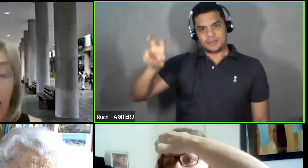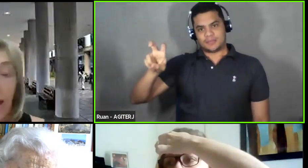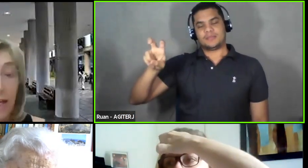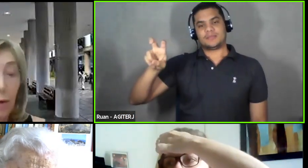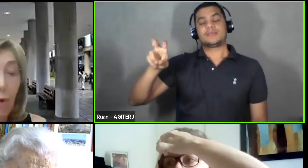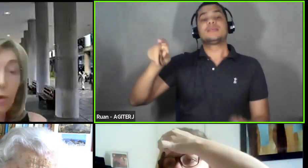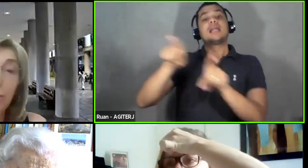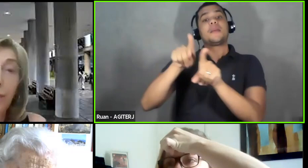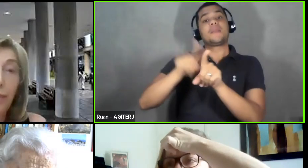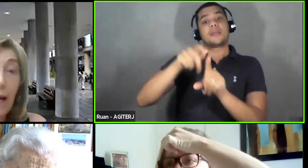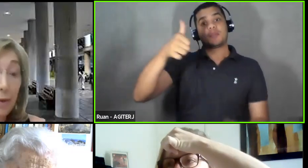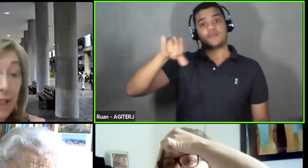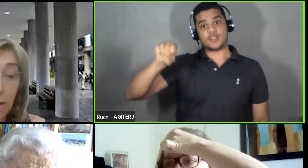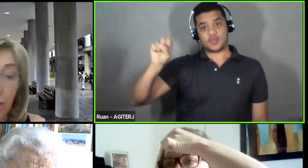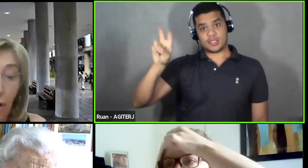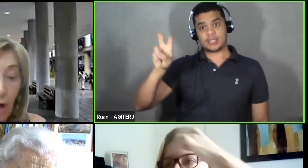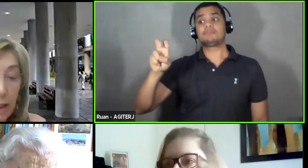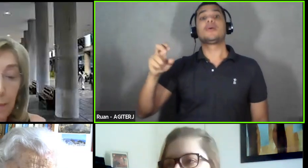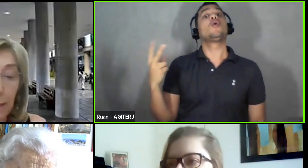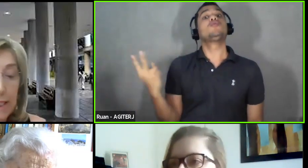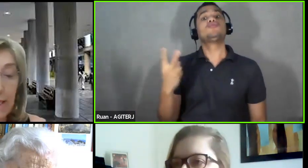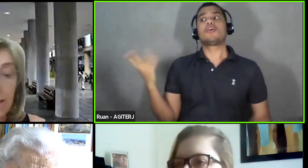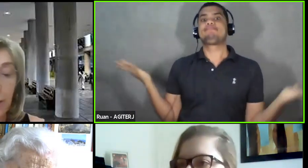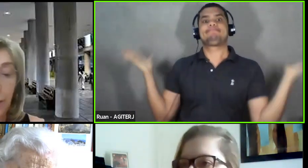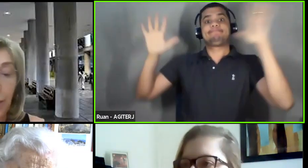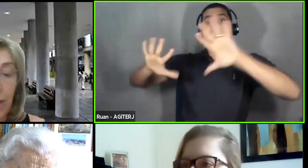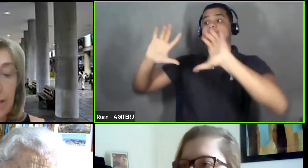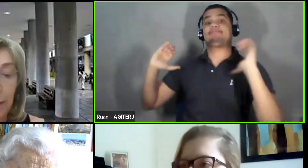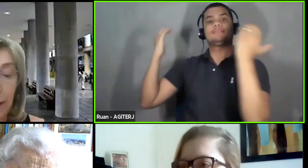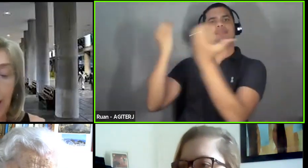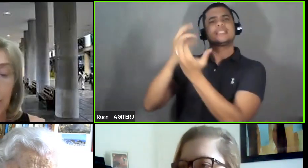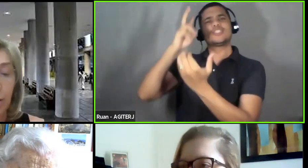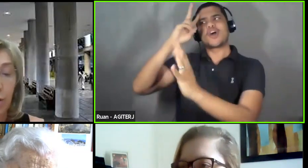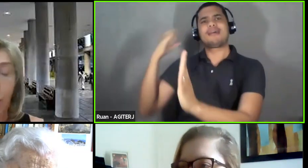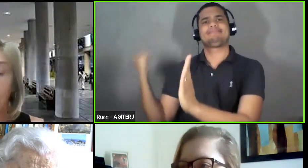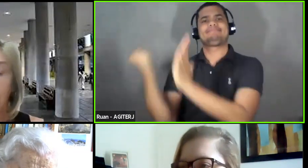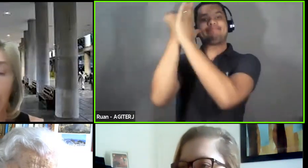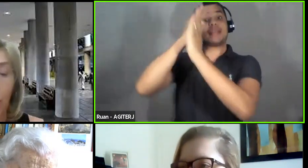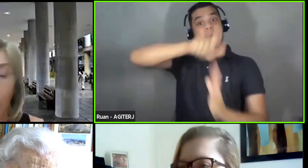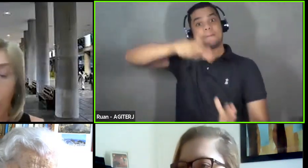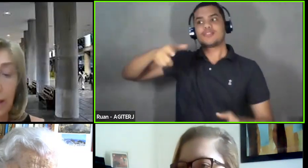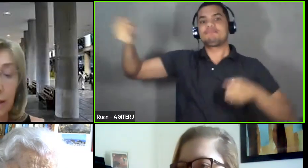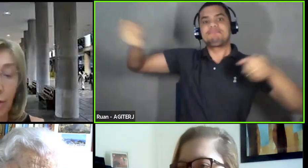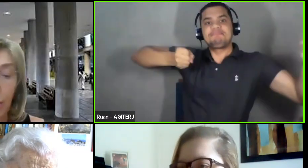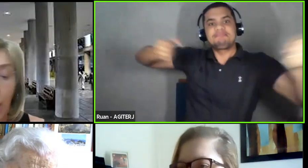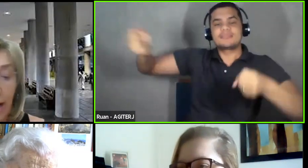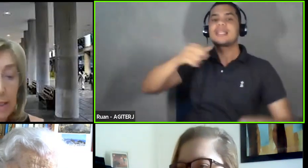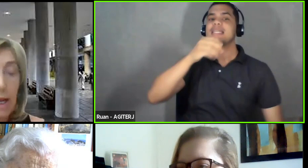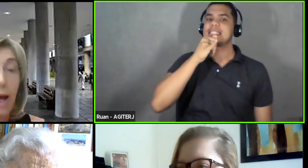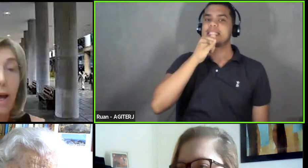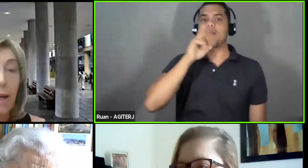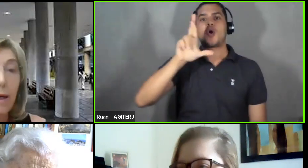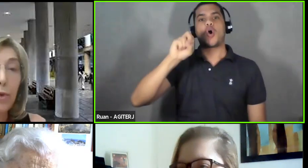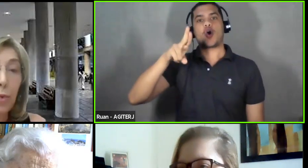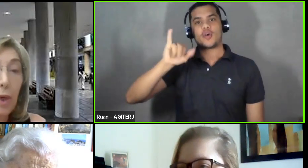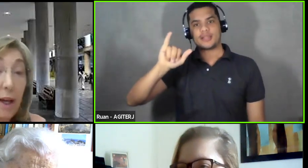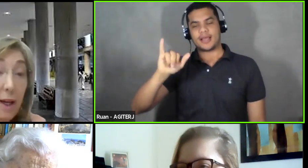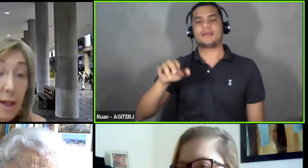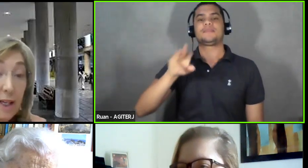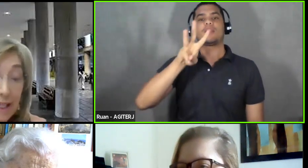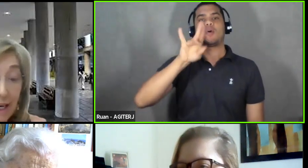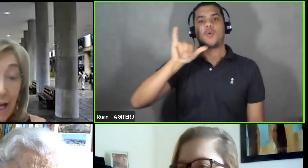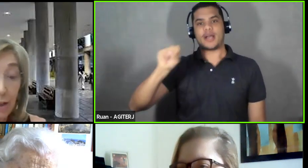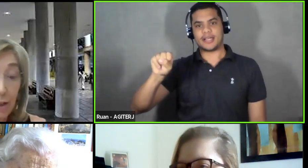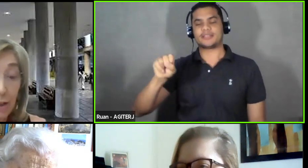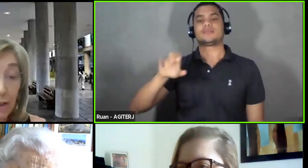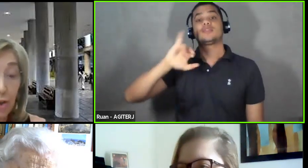1985, encontros que ficaram na história pela presença de figuras emblemáticas como Paulo Rona, Antônio Weiss, Ivo